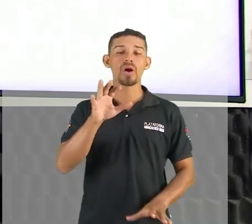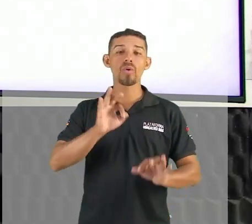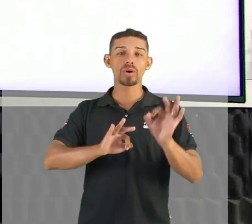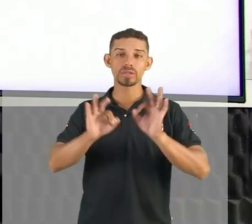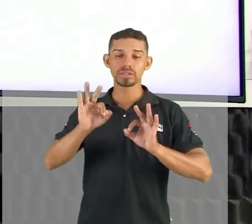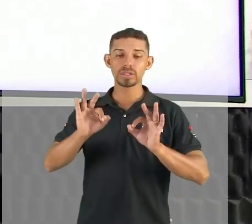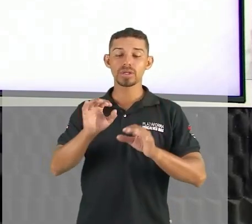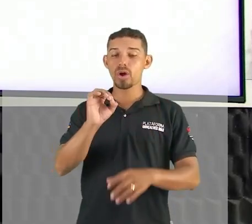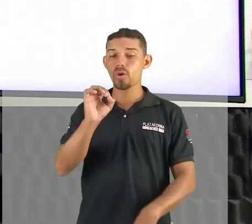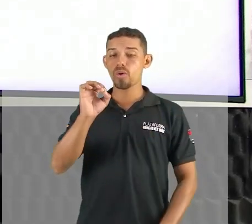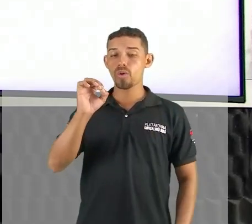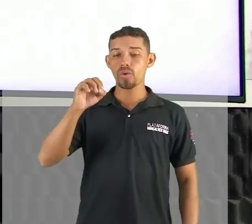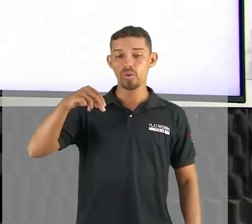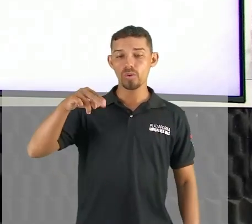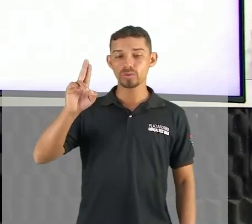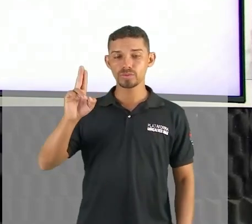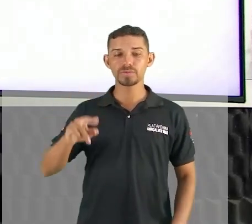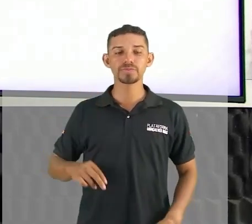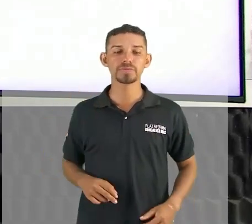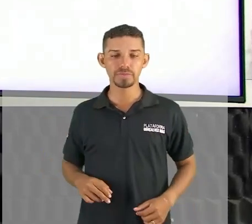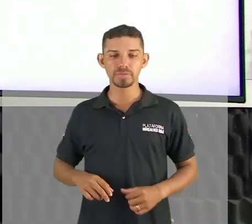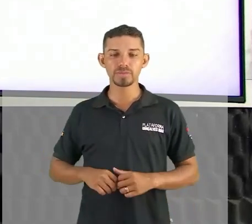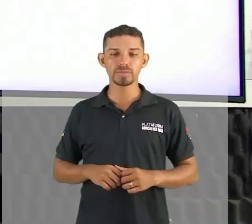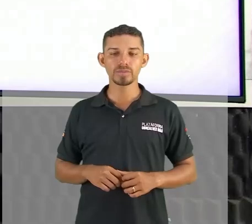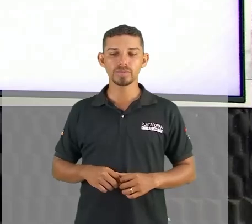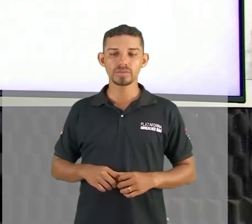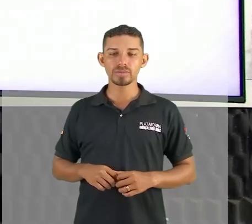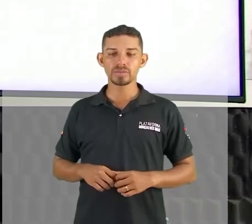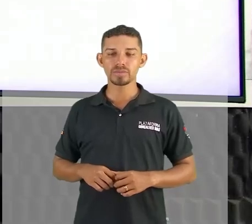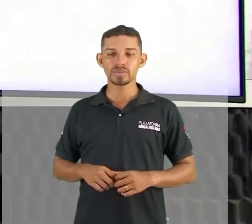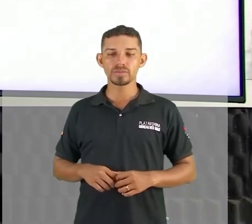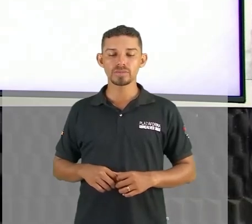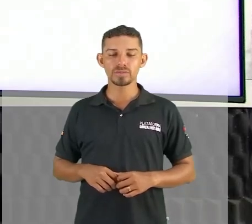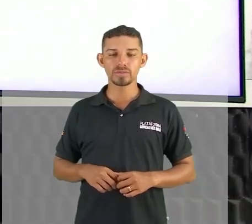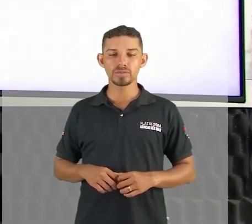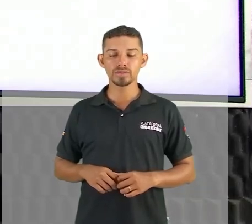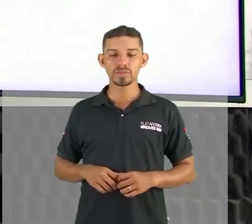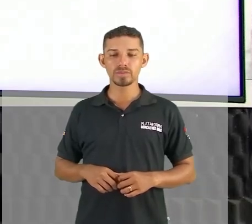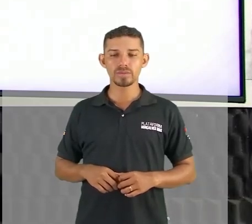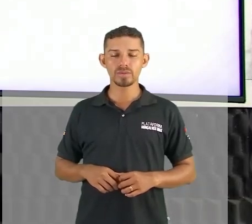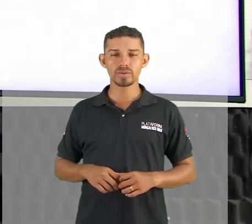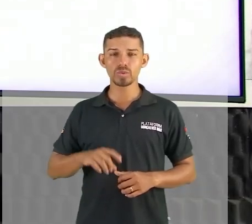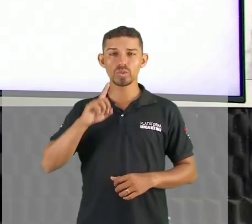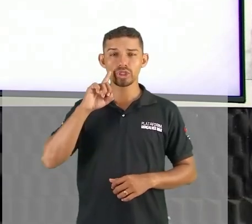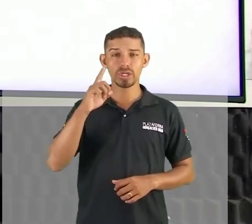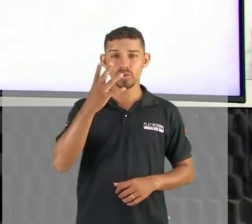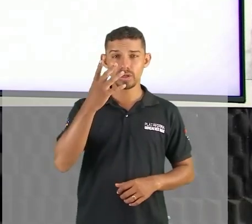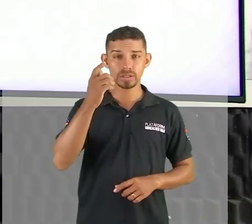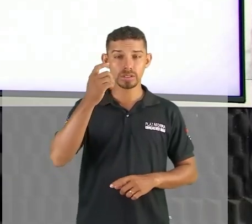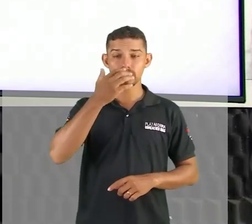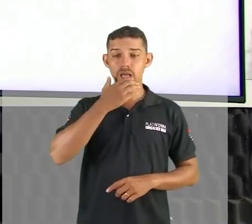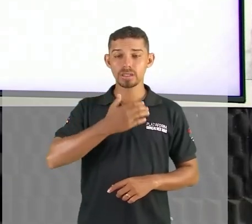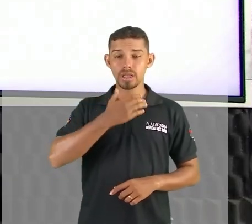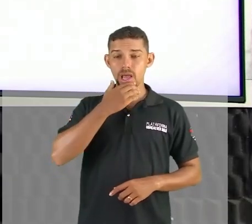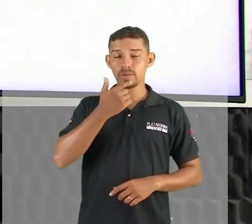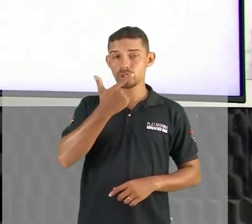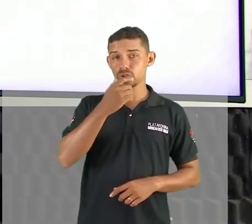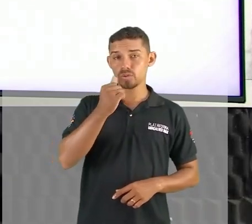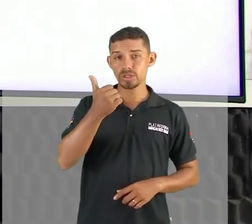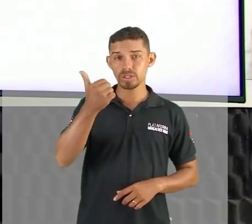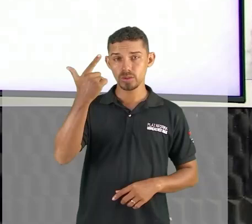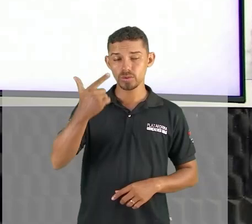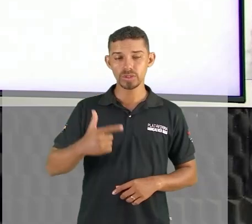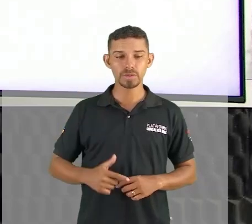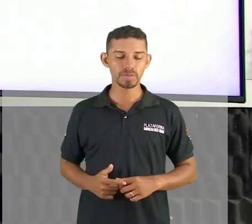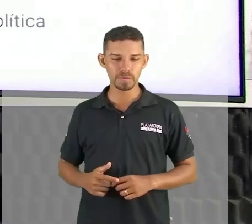a organização. Tá? Isso aqui está, é um texto da Folha, né, que palestinos comemoram a elevação de status